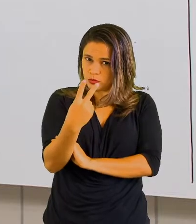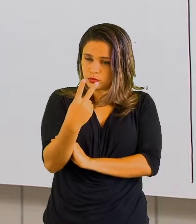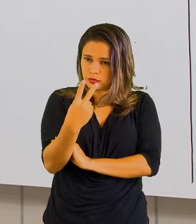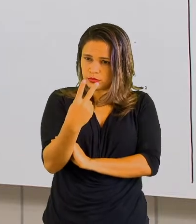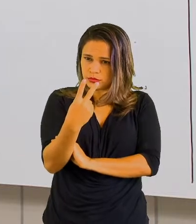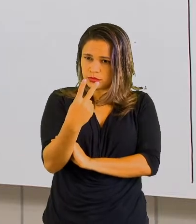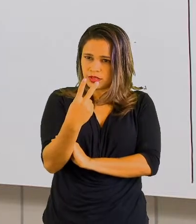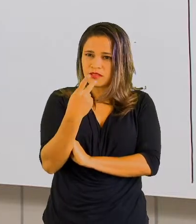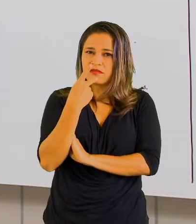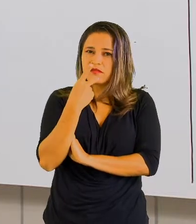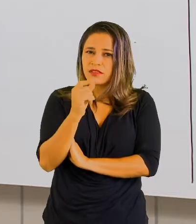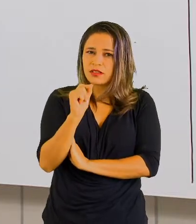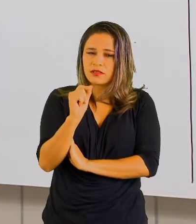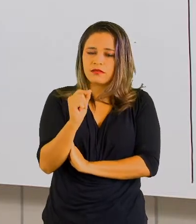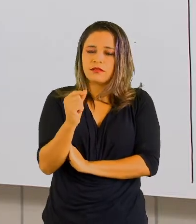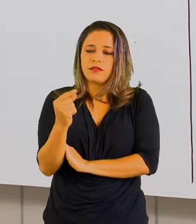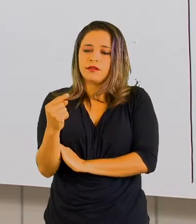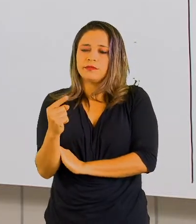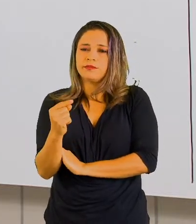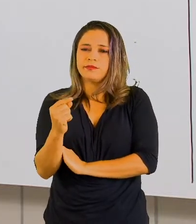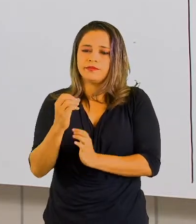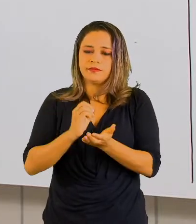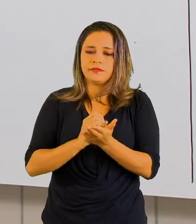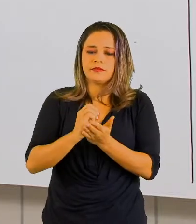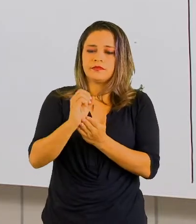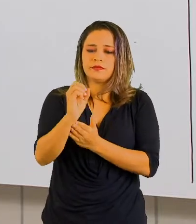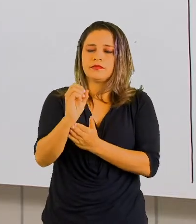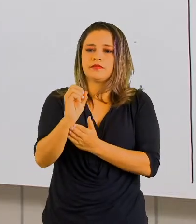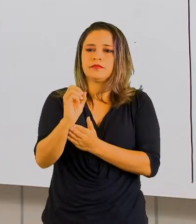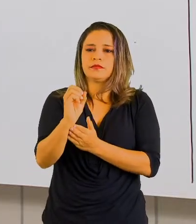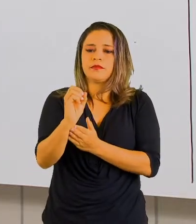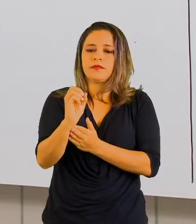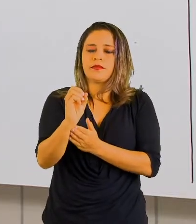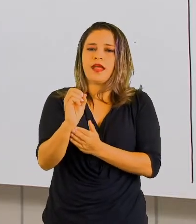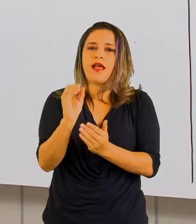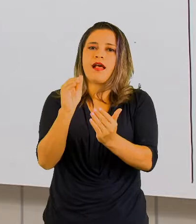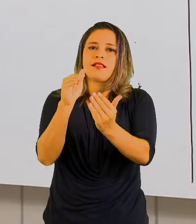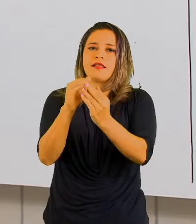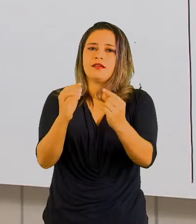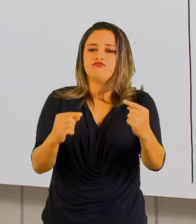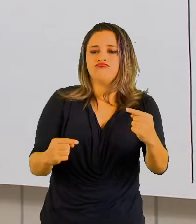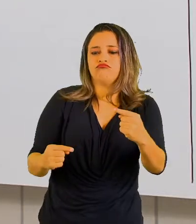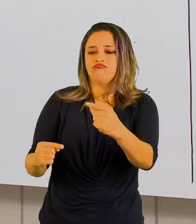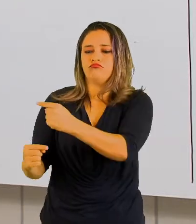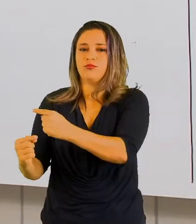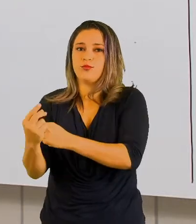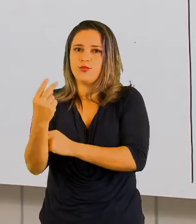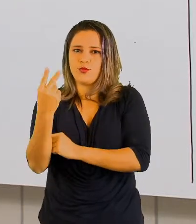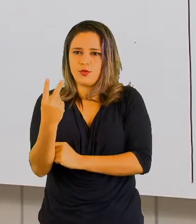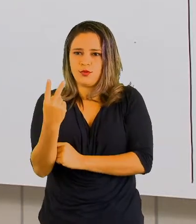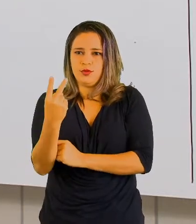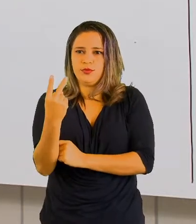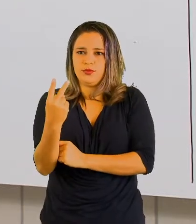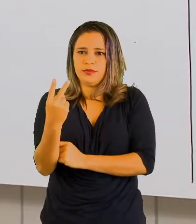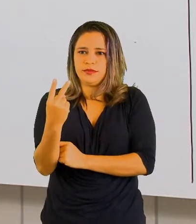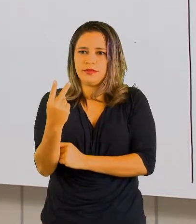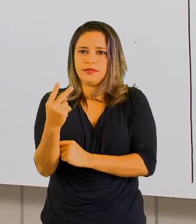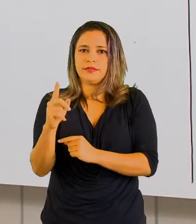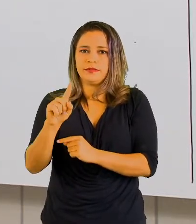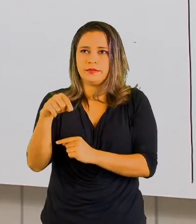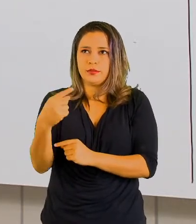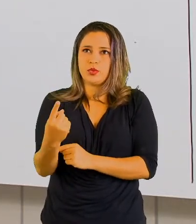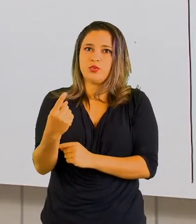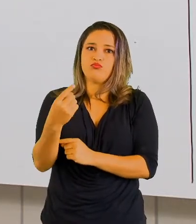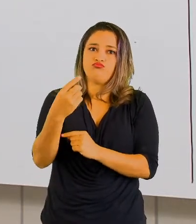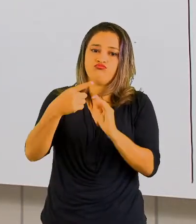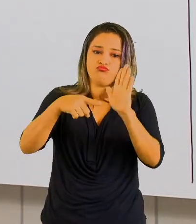interpreta como um deslocamento da origem até a abscissa 2, e depois o 3 negativo seria um deslocamento